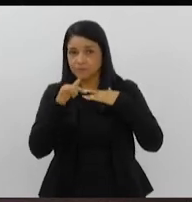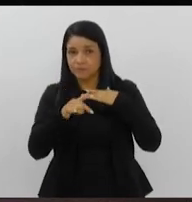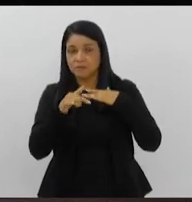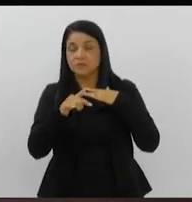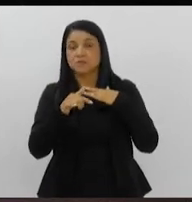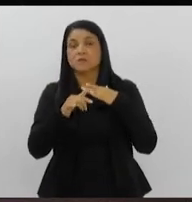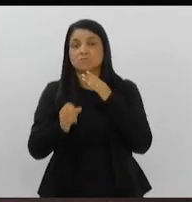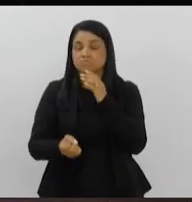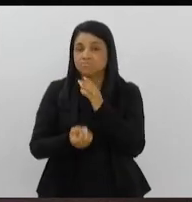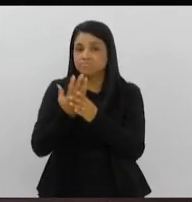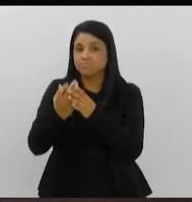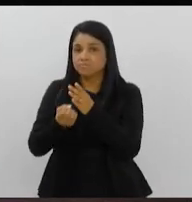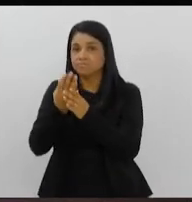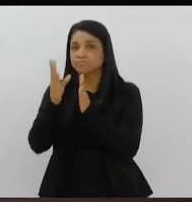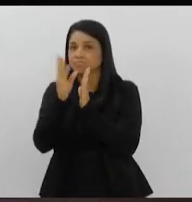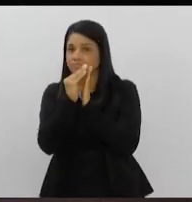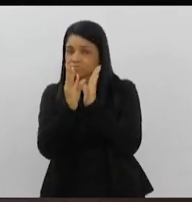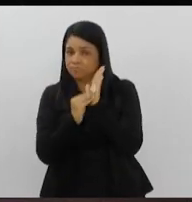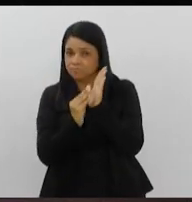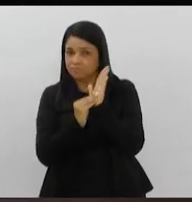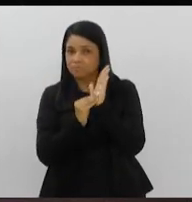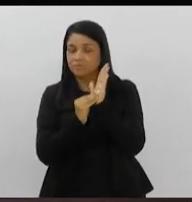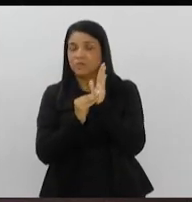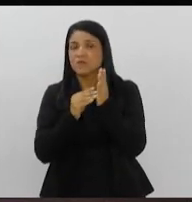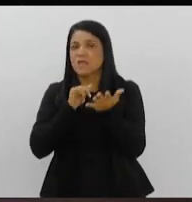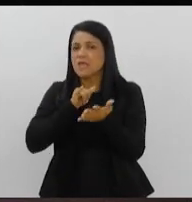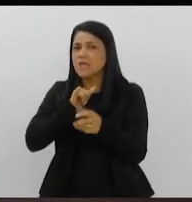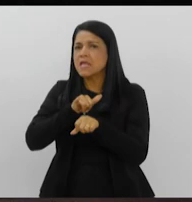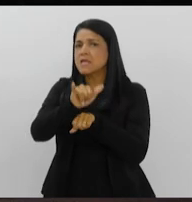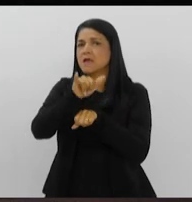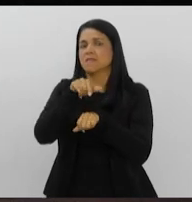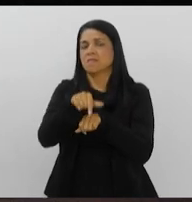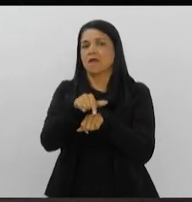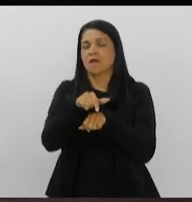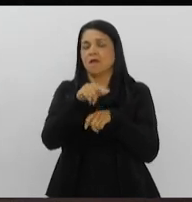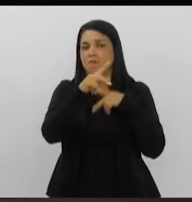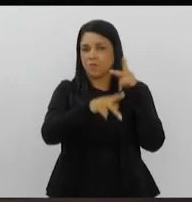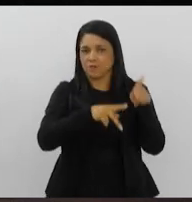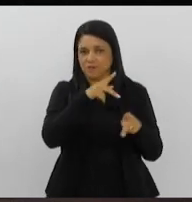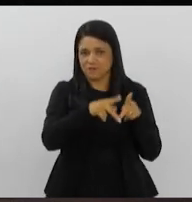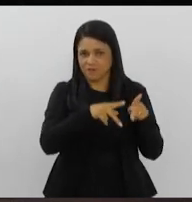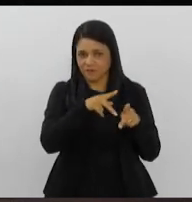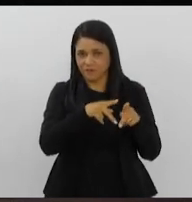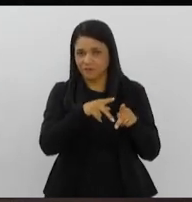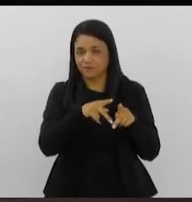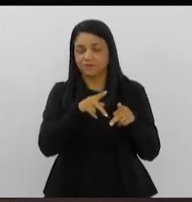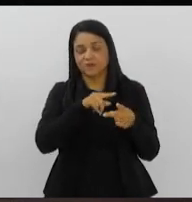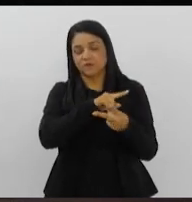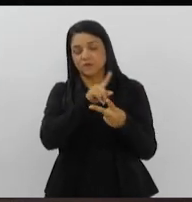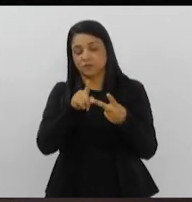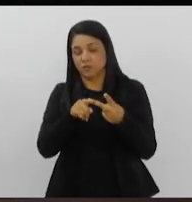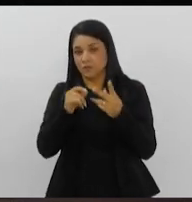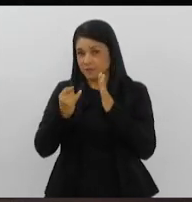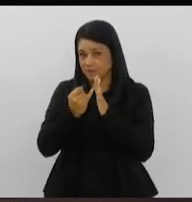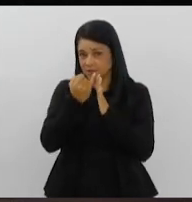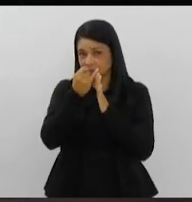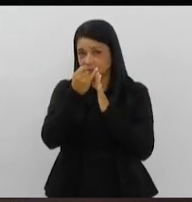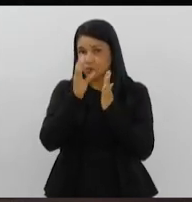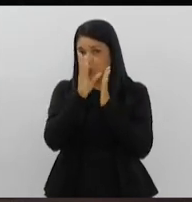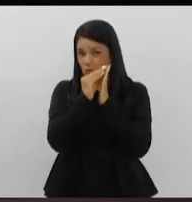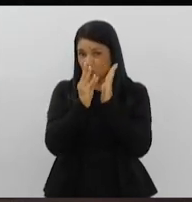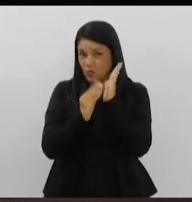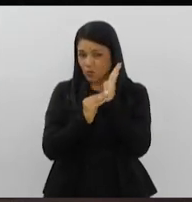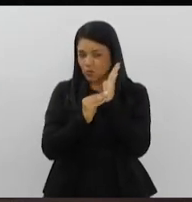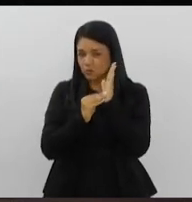100% quando visa enganar o leitor. Segundo argumento no inciso 2, conteúdo